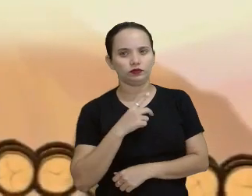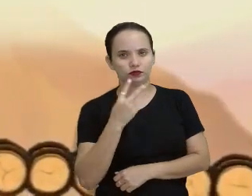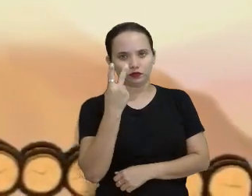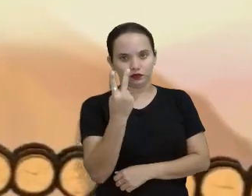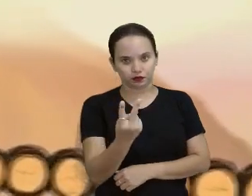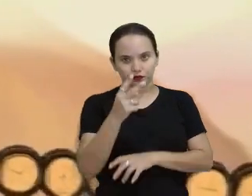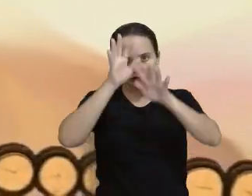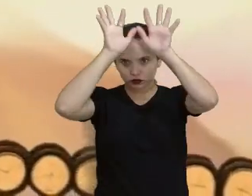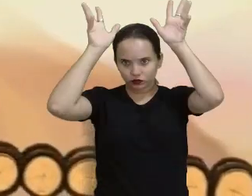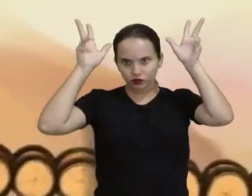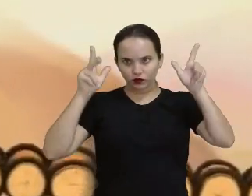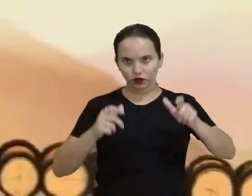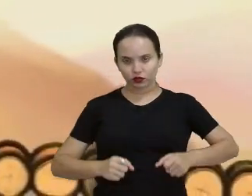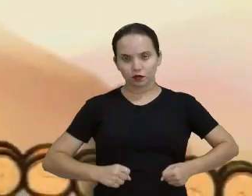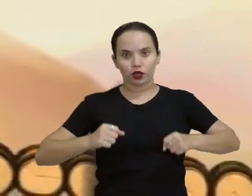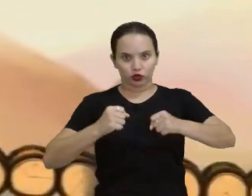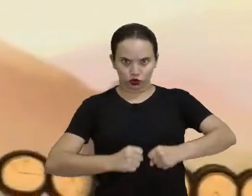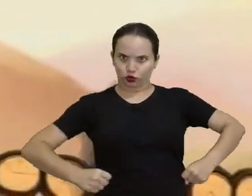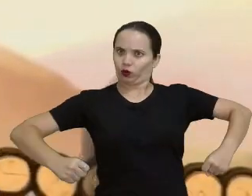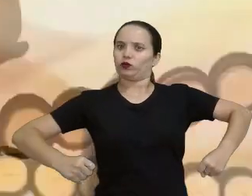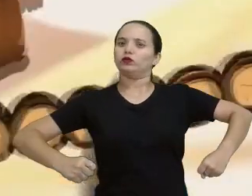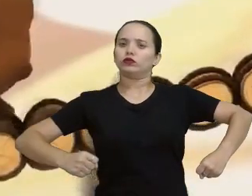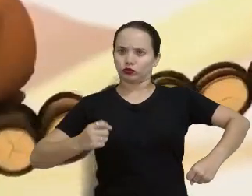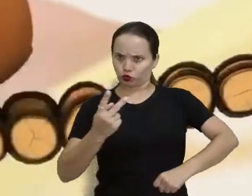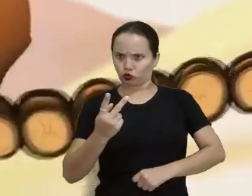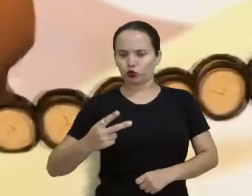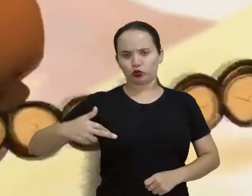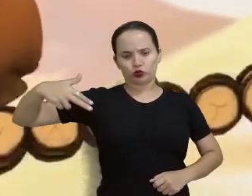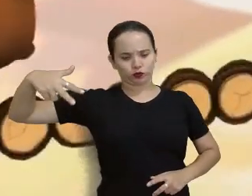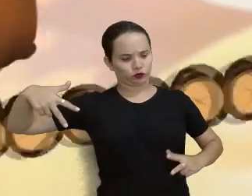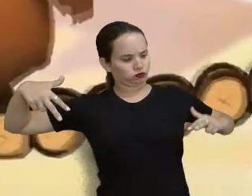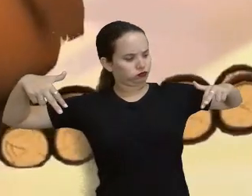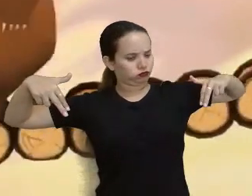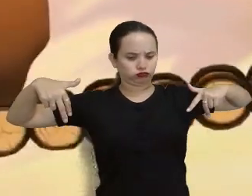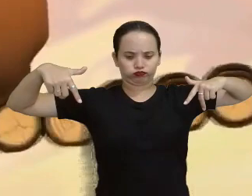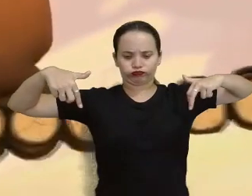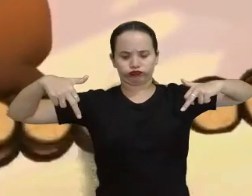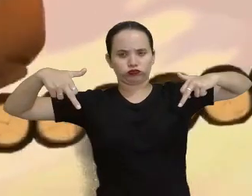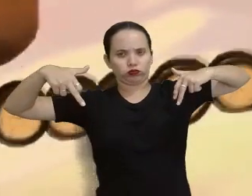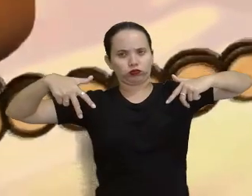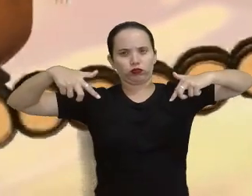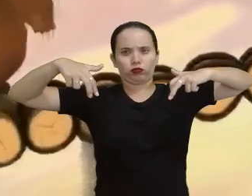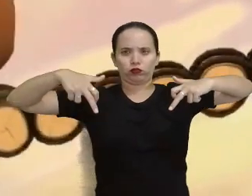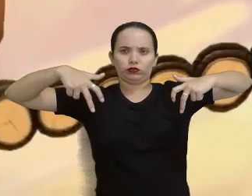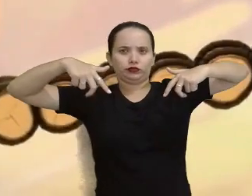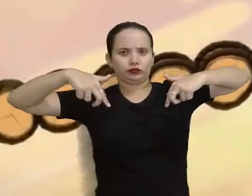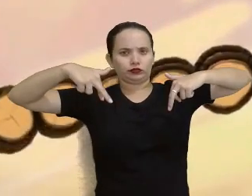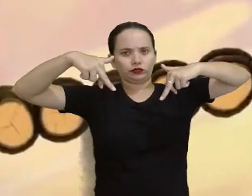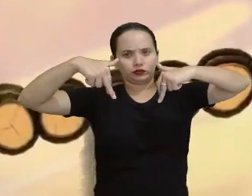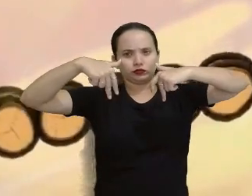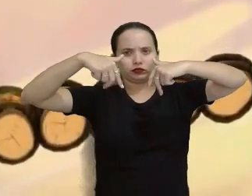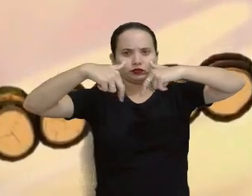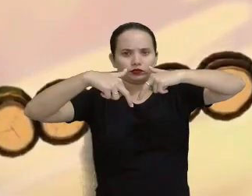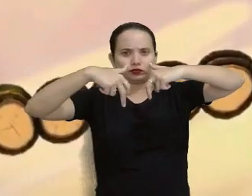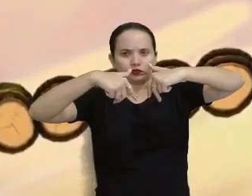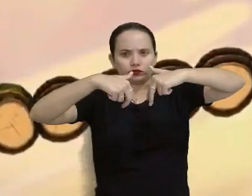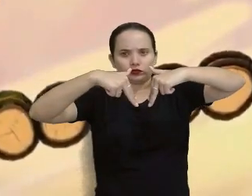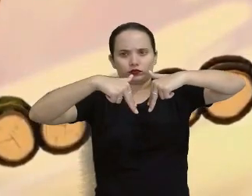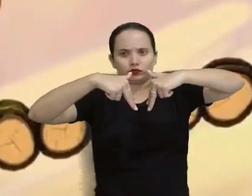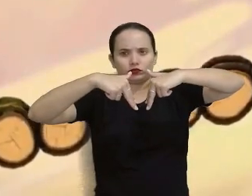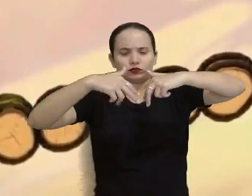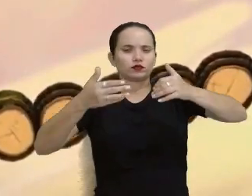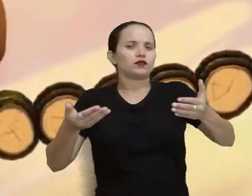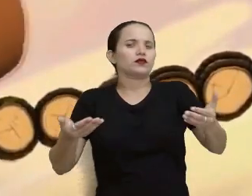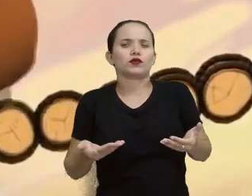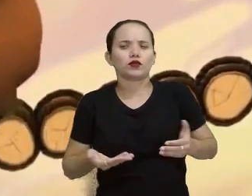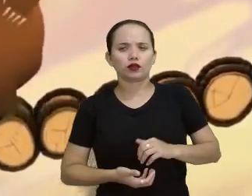animais grandões, né? Igualmente grandes, numa ponte e vão se encontrar no meio dessa ponte. E agora, Armando? Como é